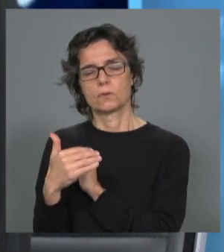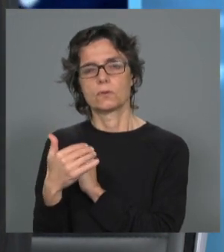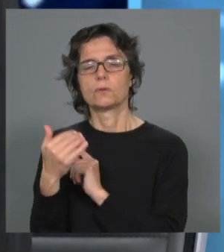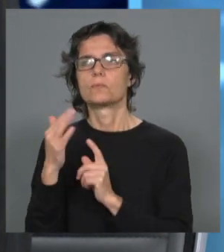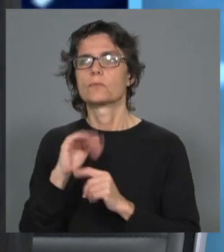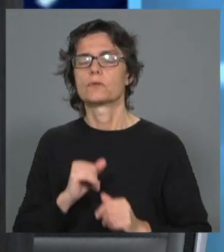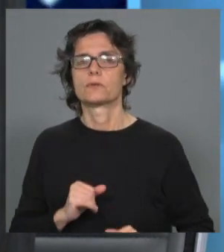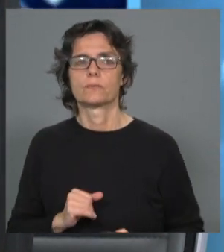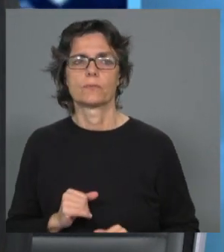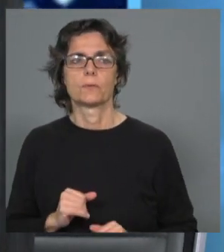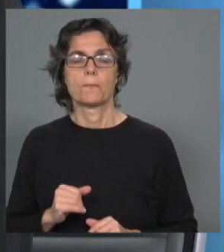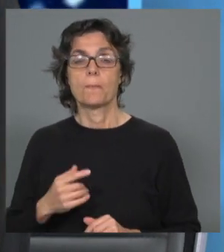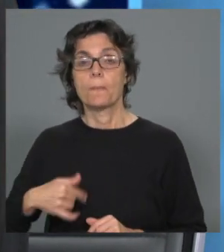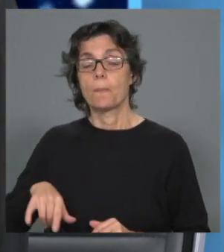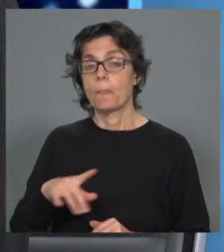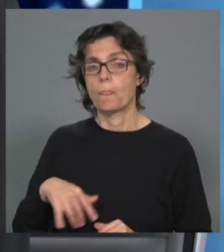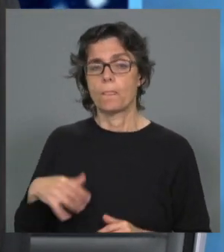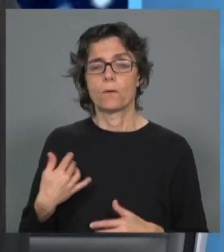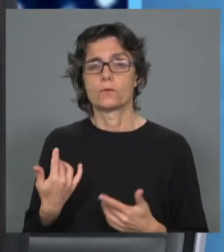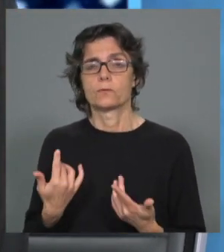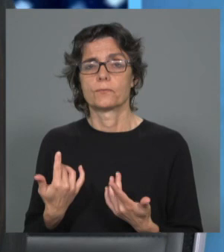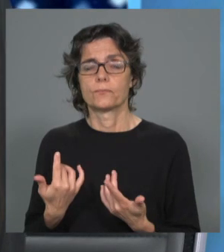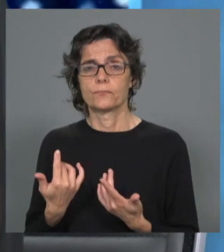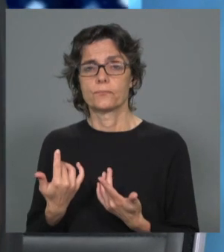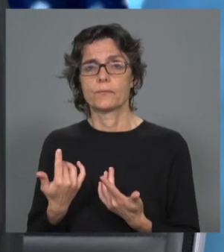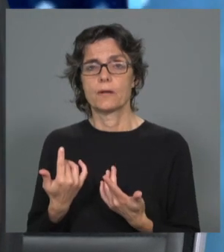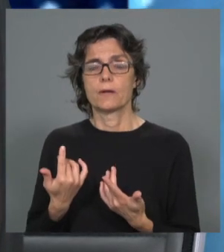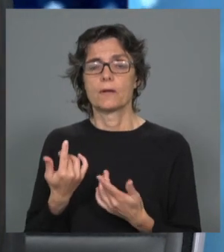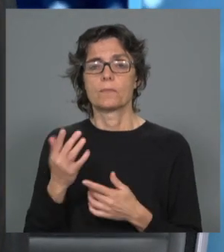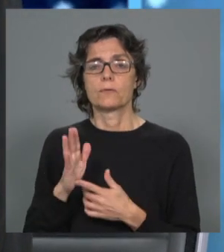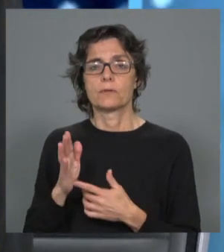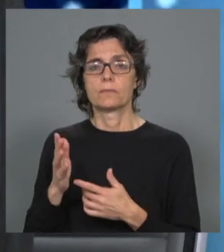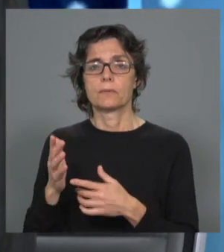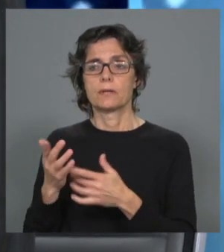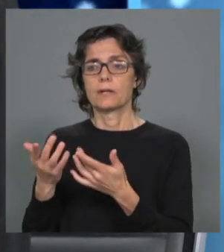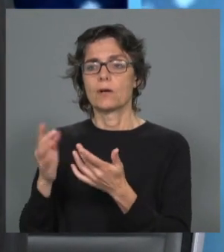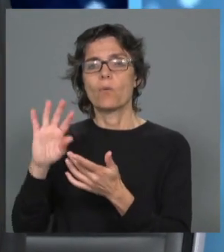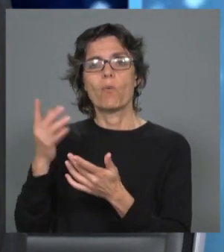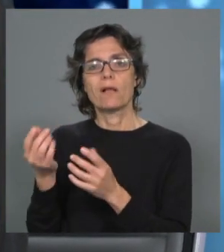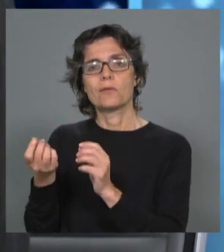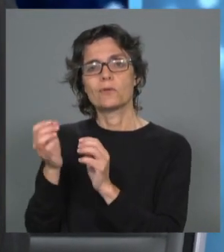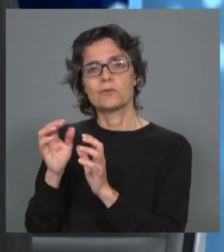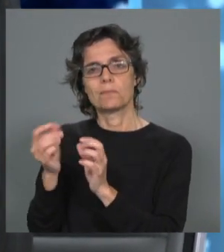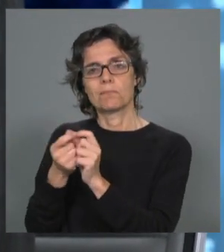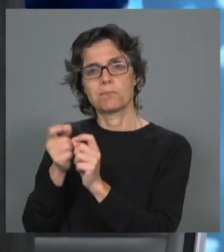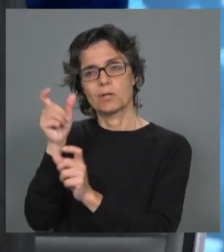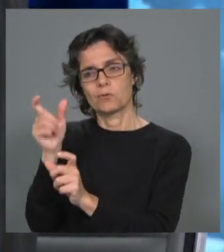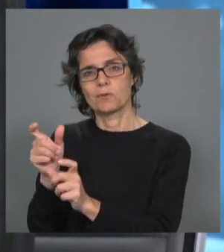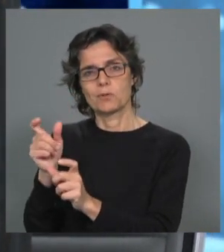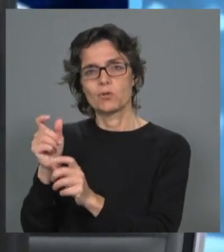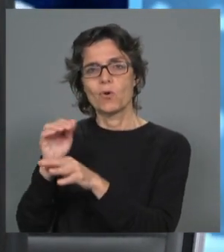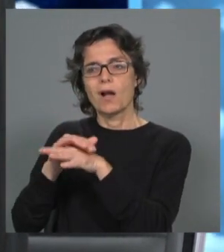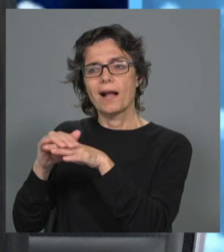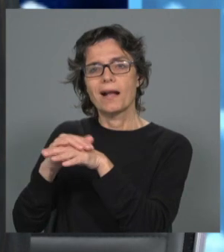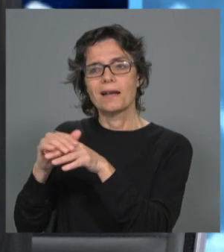uma festa do que tudo o que se possa fazer. Uma festa, estou a dizer, a passar a mão pela cabeça de uma pessoa, do que tudo mais